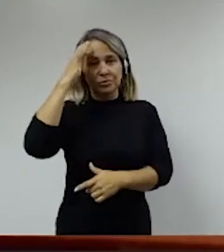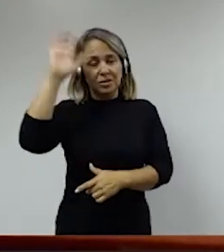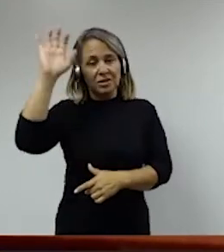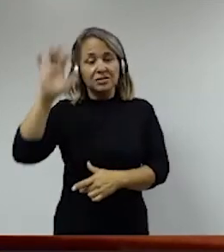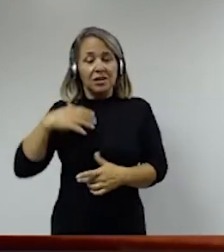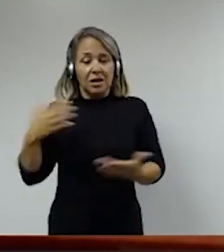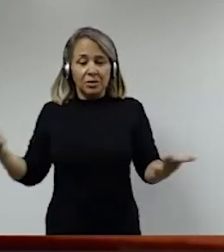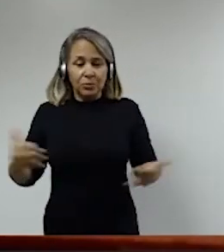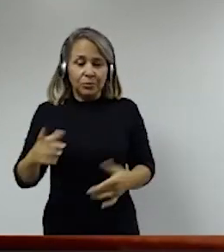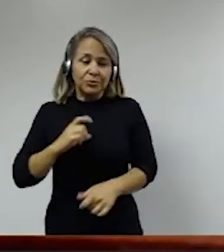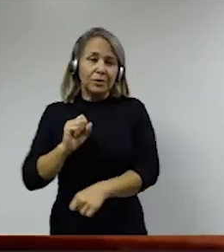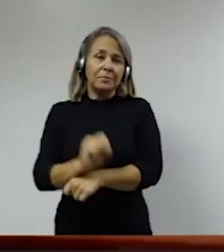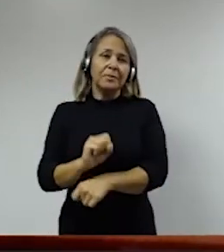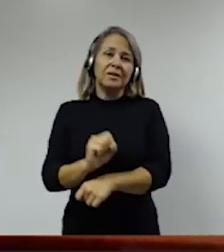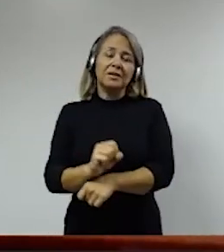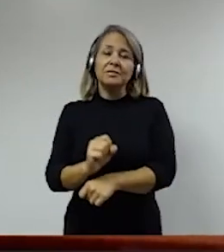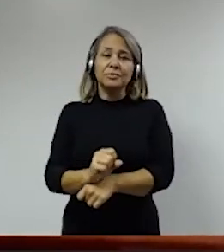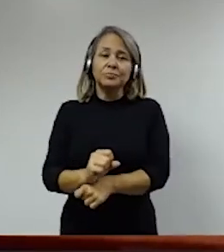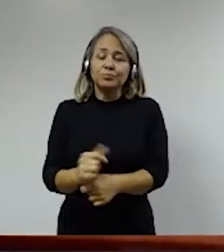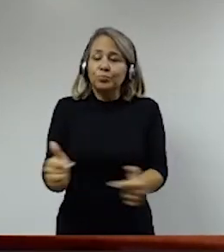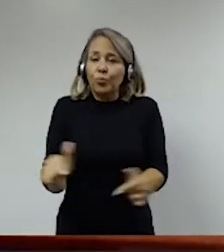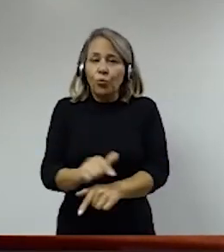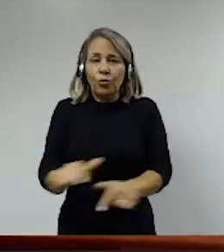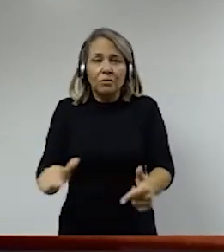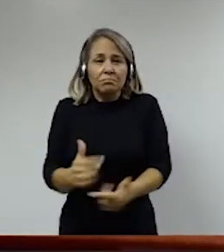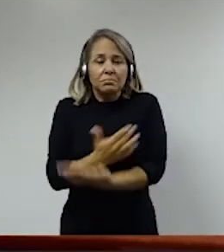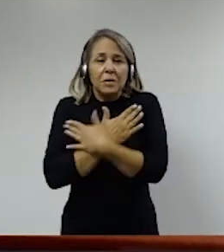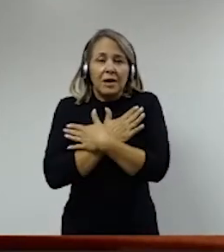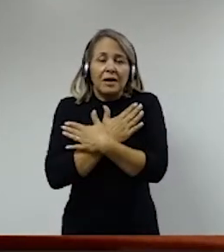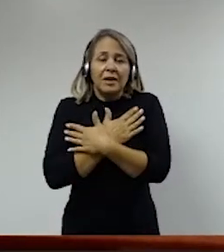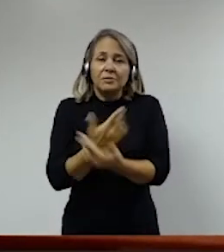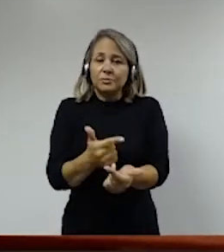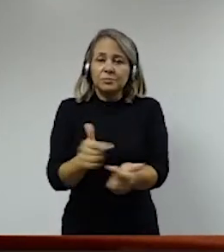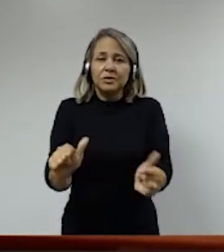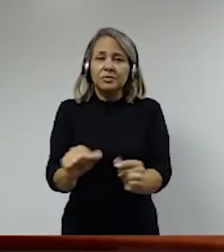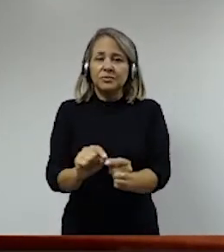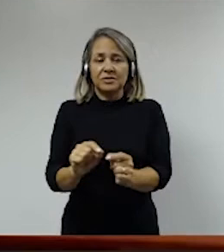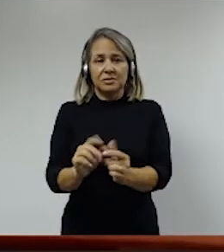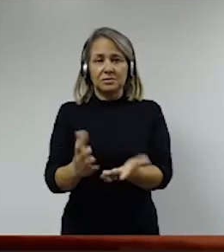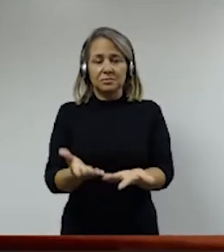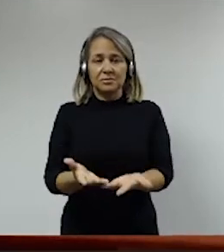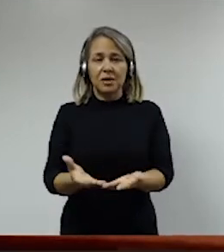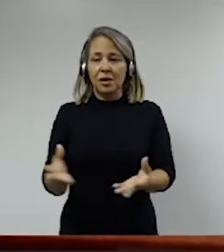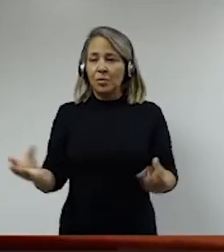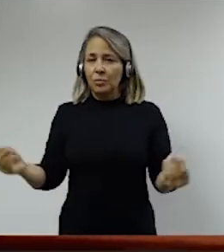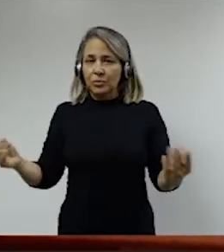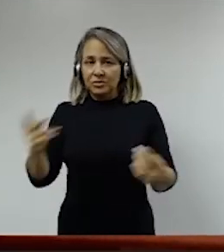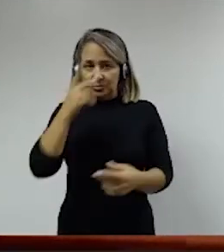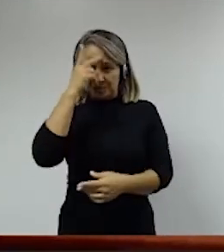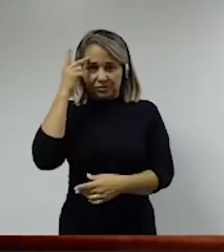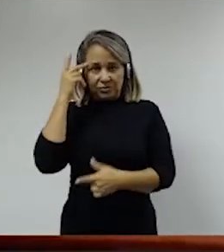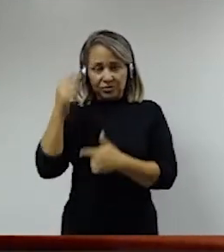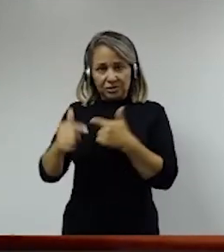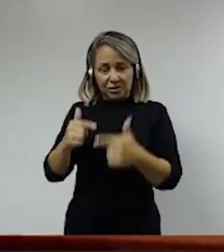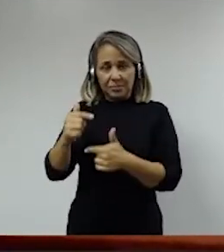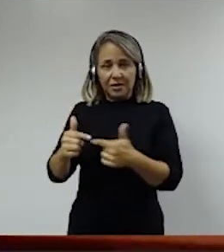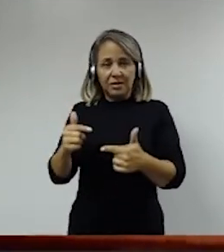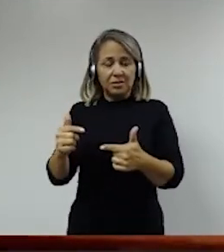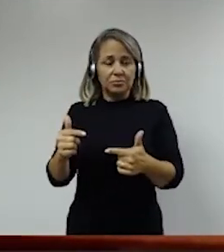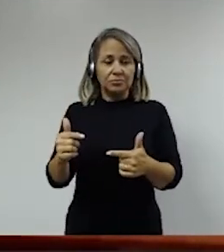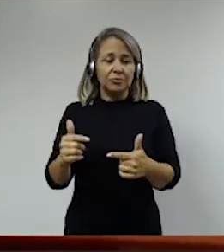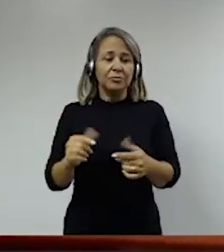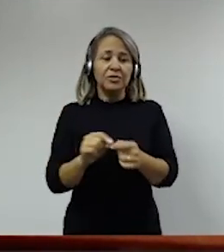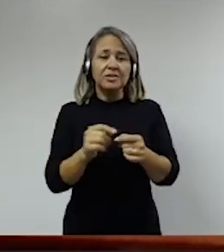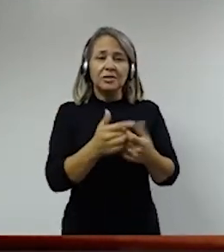aí, enfim, não tem o que fazer. Enfim, não tem. Muitos deles trabalham na informalidade,